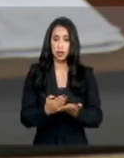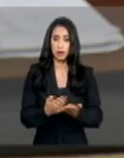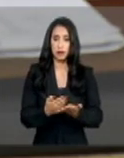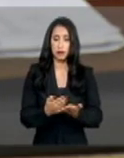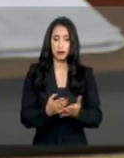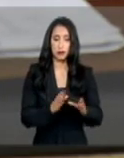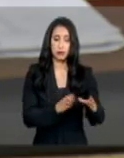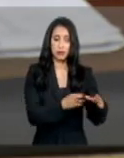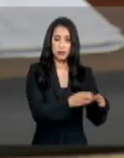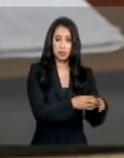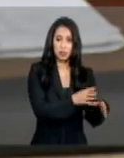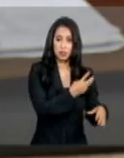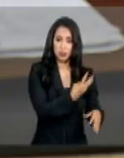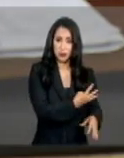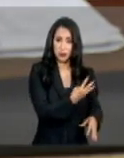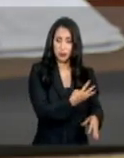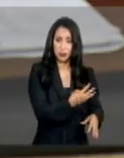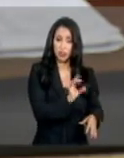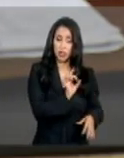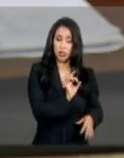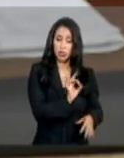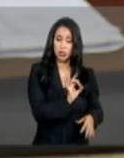só decidiu